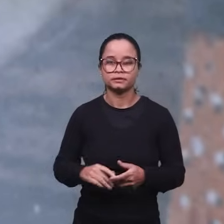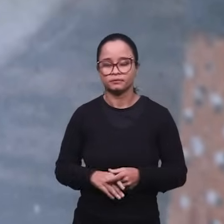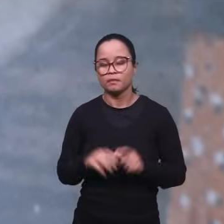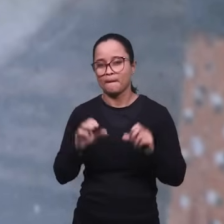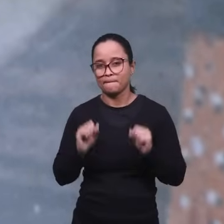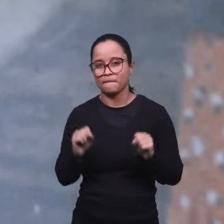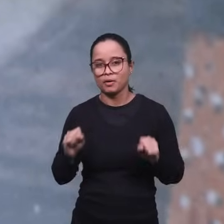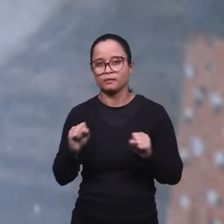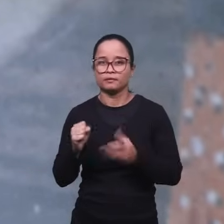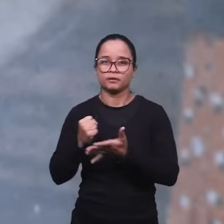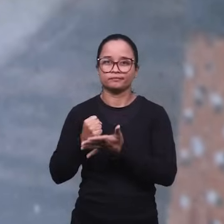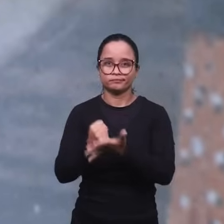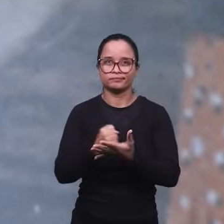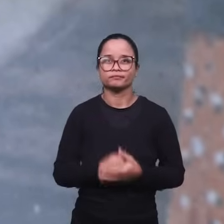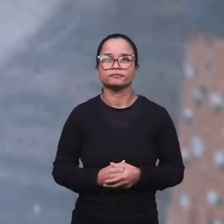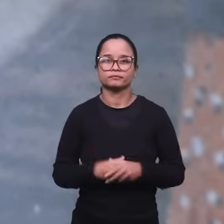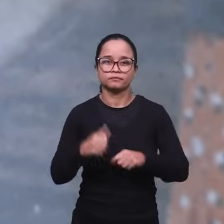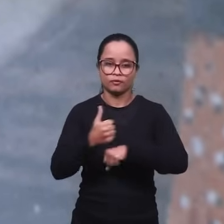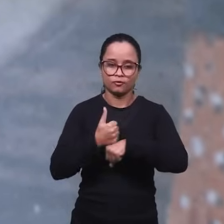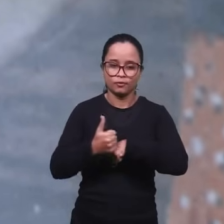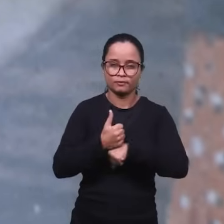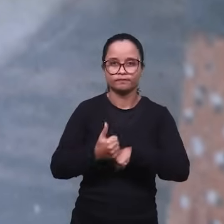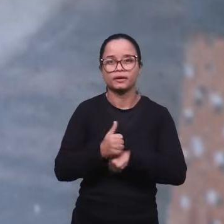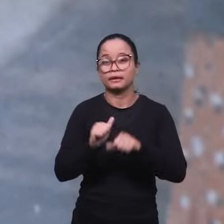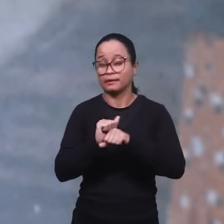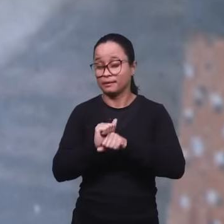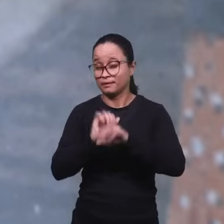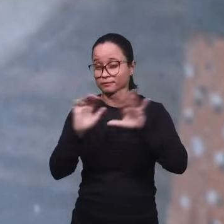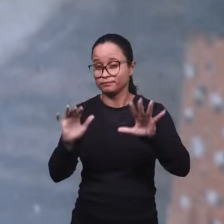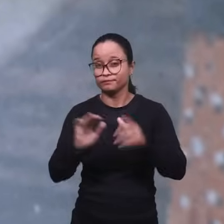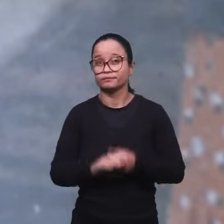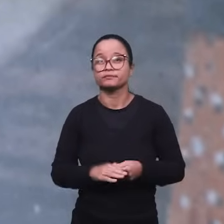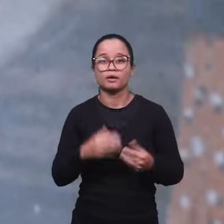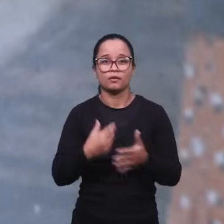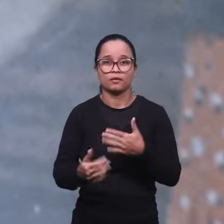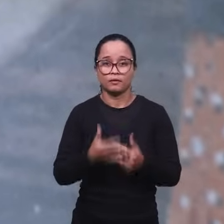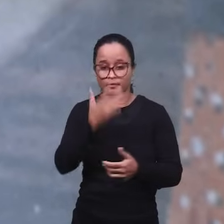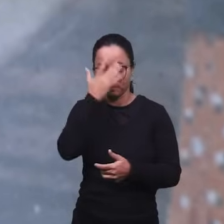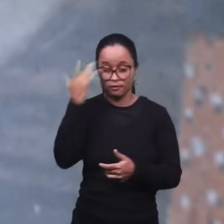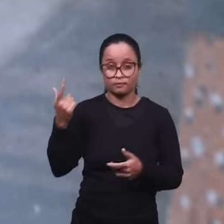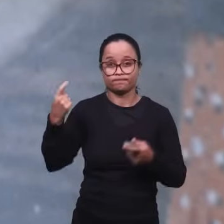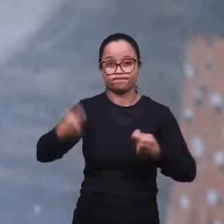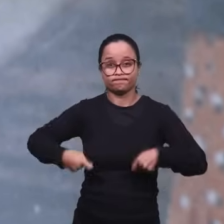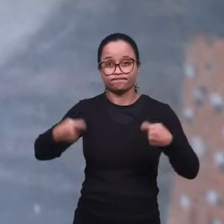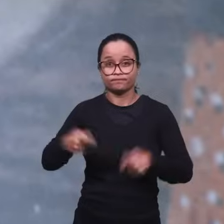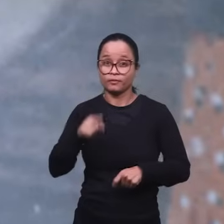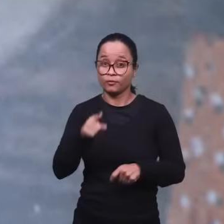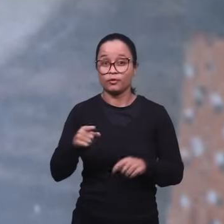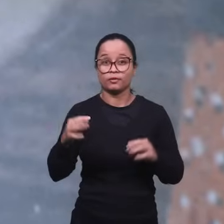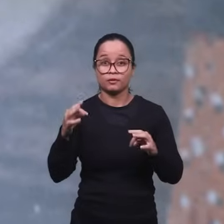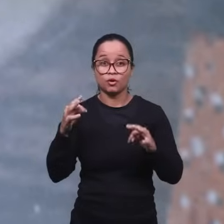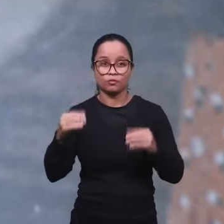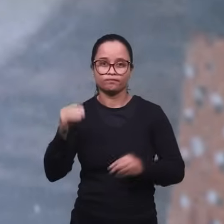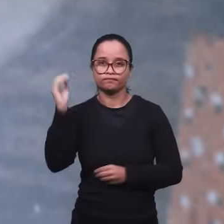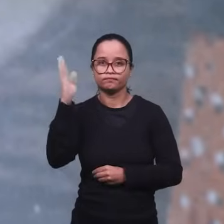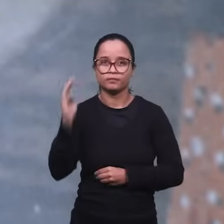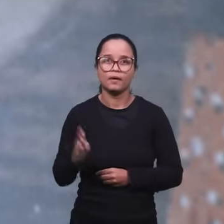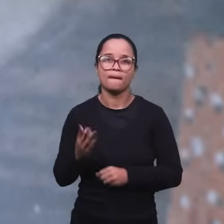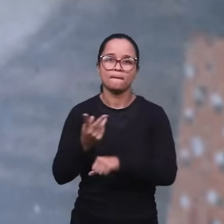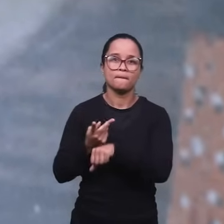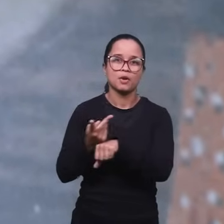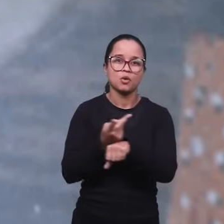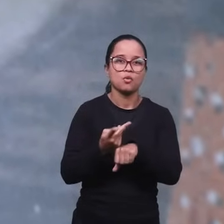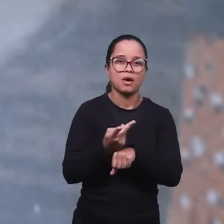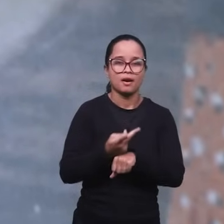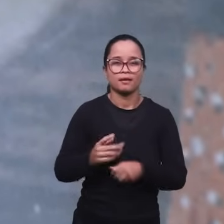pode, eventualmente, atender, né, profissionalmente, claro, a qualquer pessoa que precise, mas você, de todo o Brasil, você pode procurar